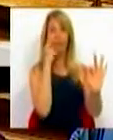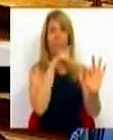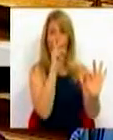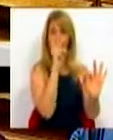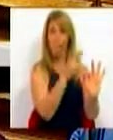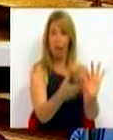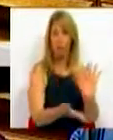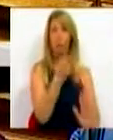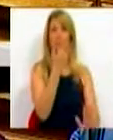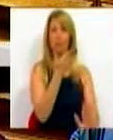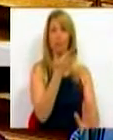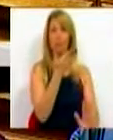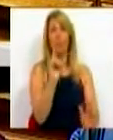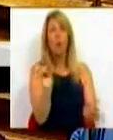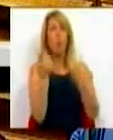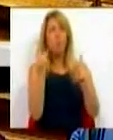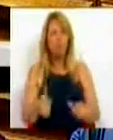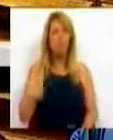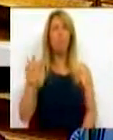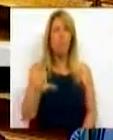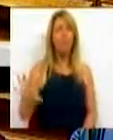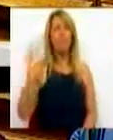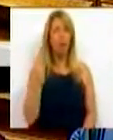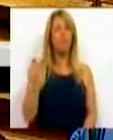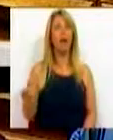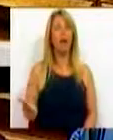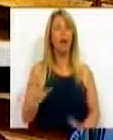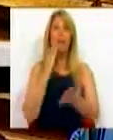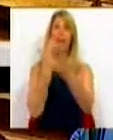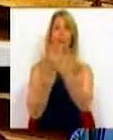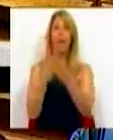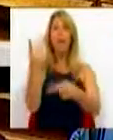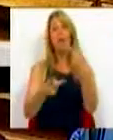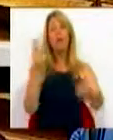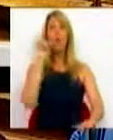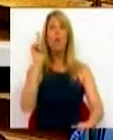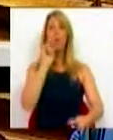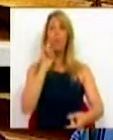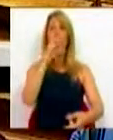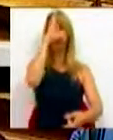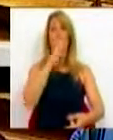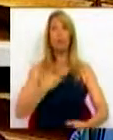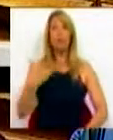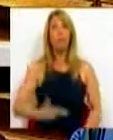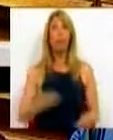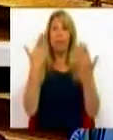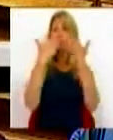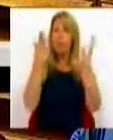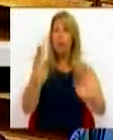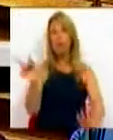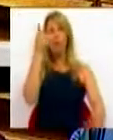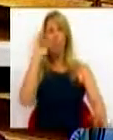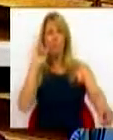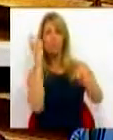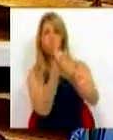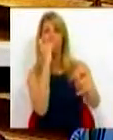vulneráveis? Haverá melhor maneira de avaliar a qualidade de um Estado de Direito democrático do que